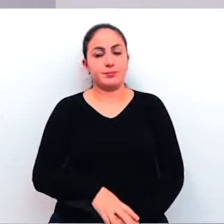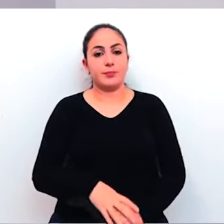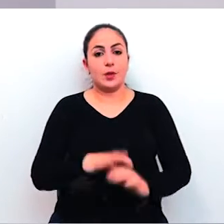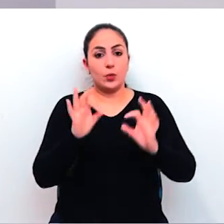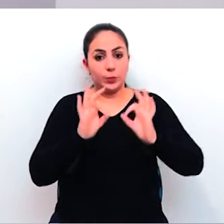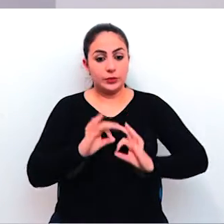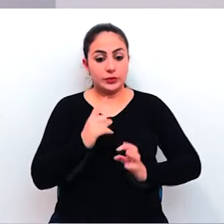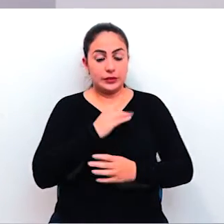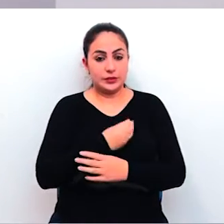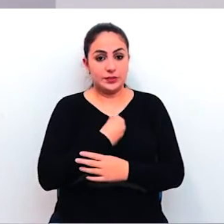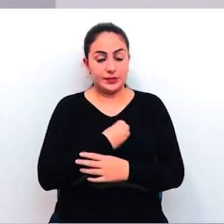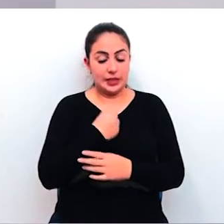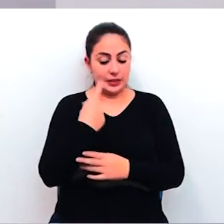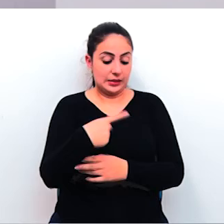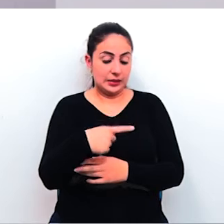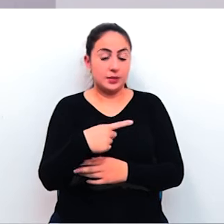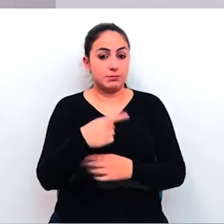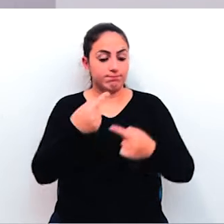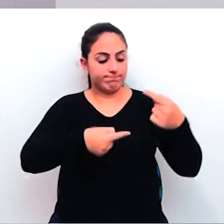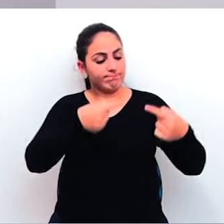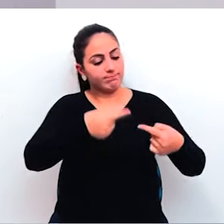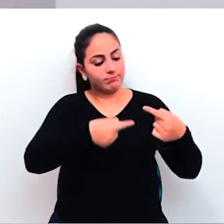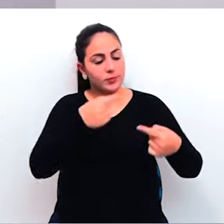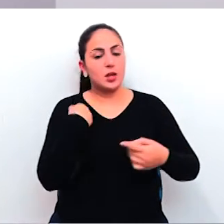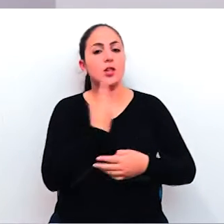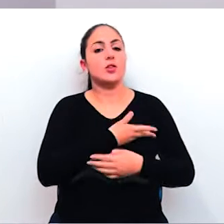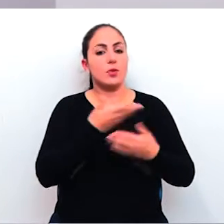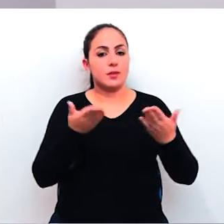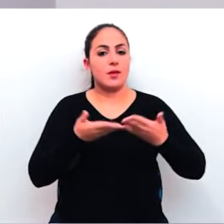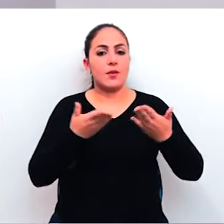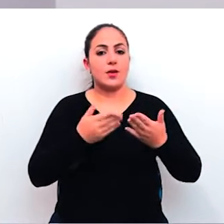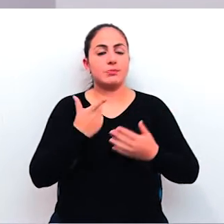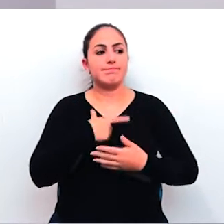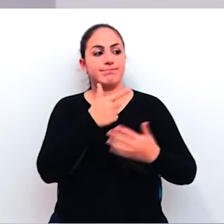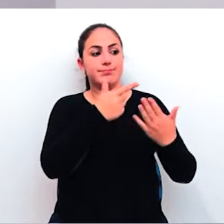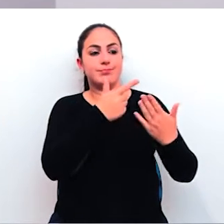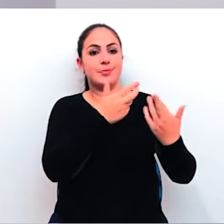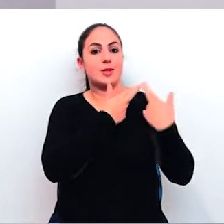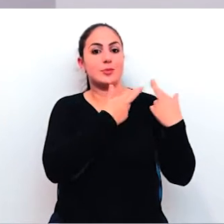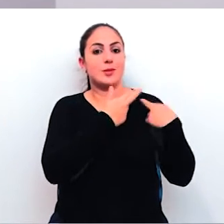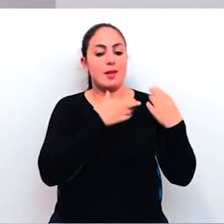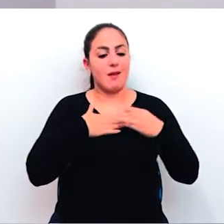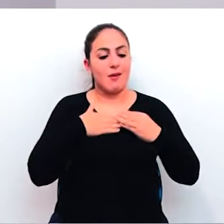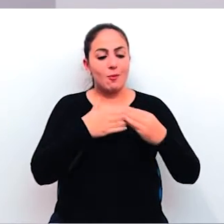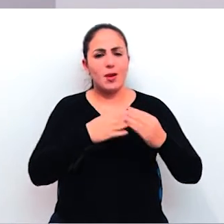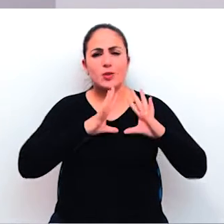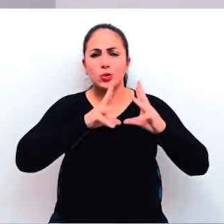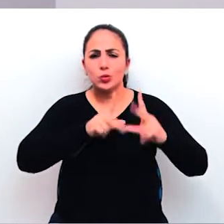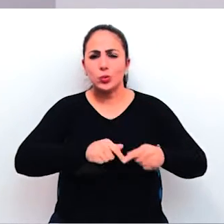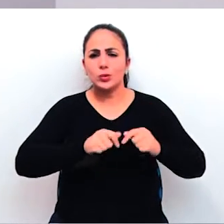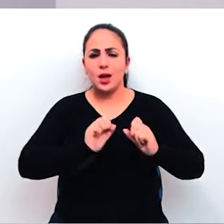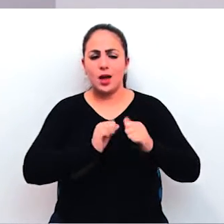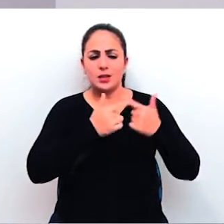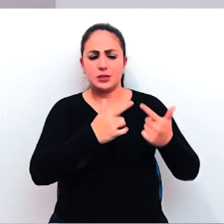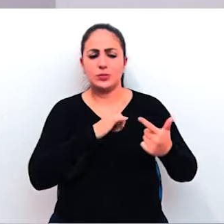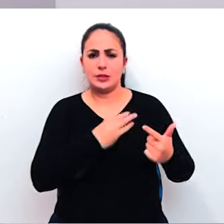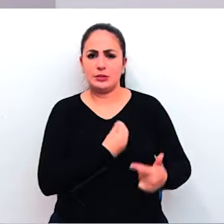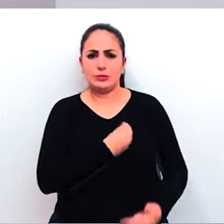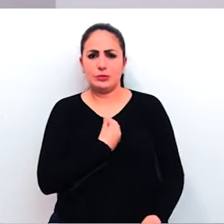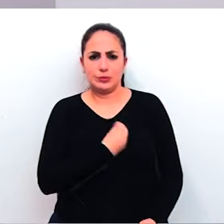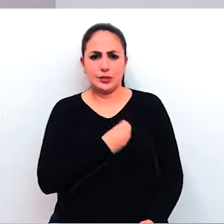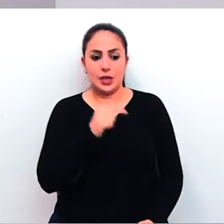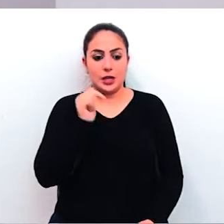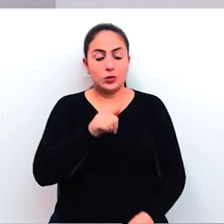um plano que está na casa para ser debatido e que nós agora temos o dever de acompanhar todas as ações que estão previstas